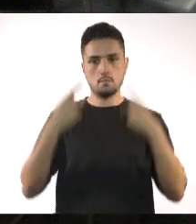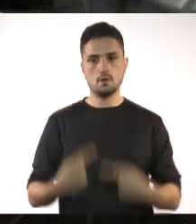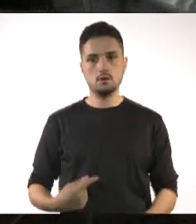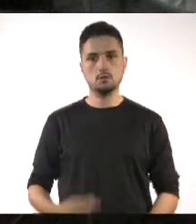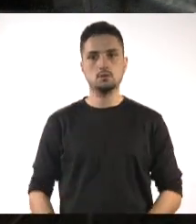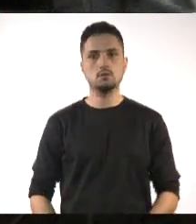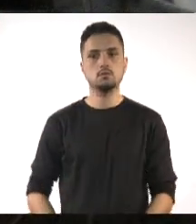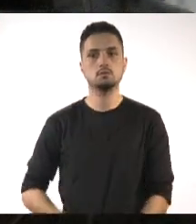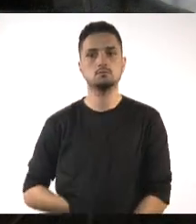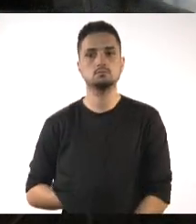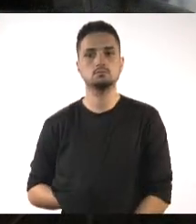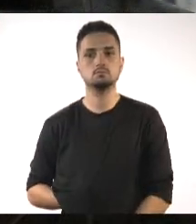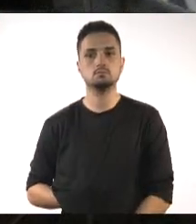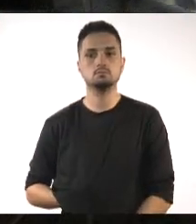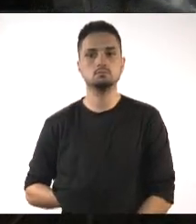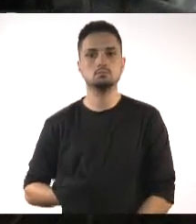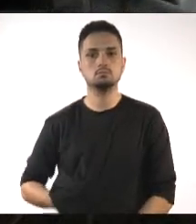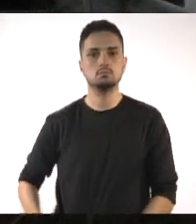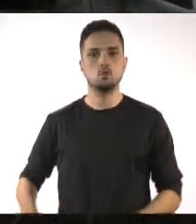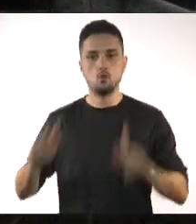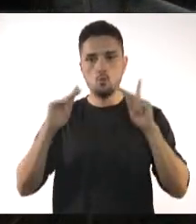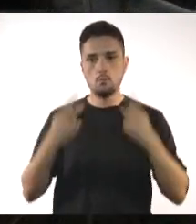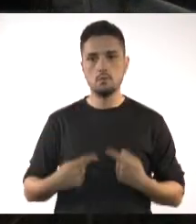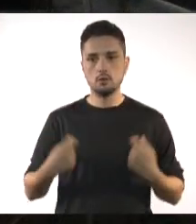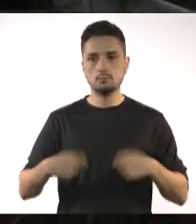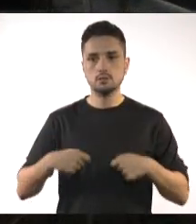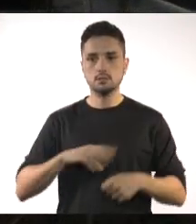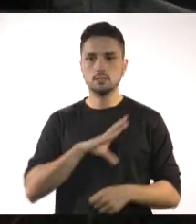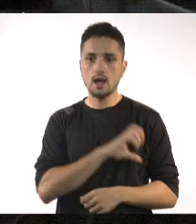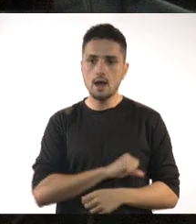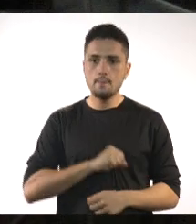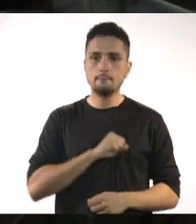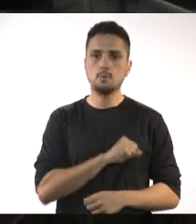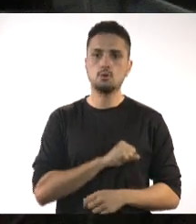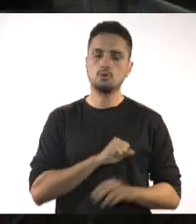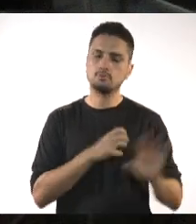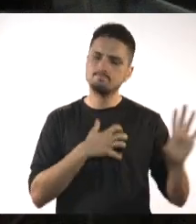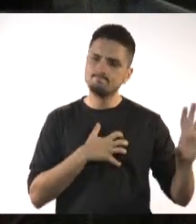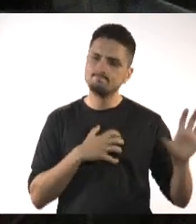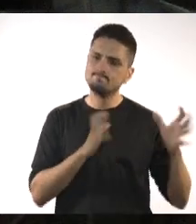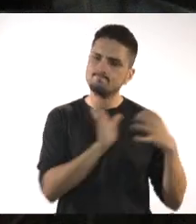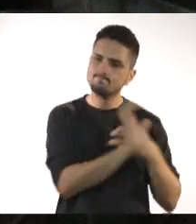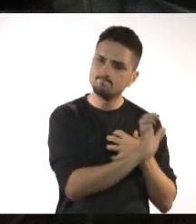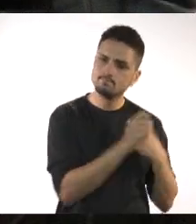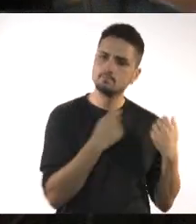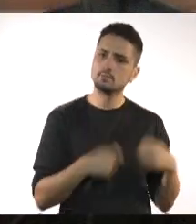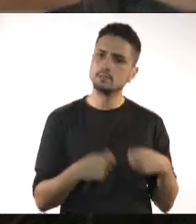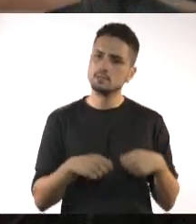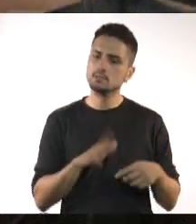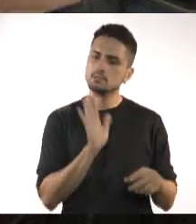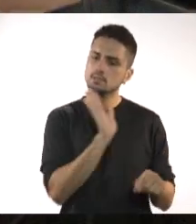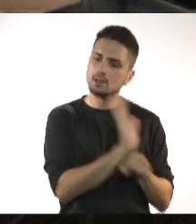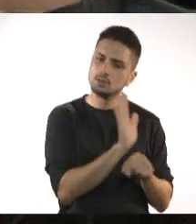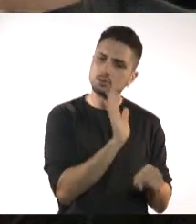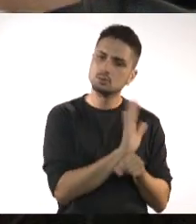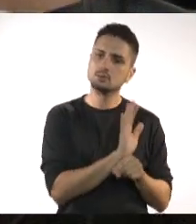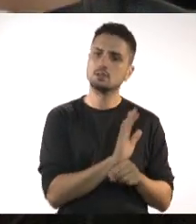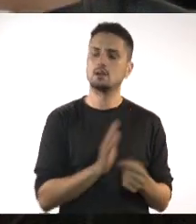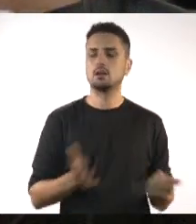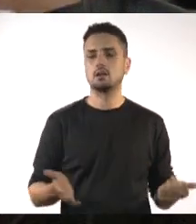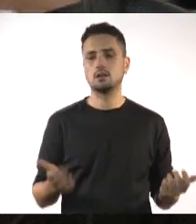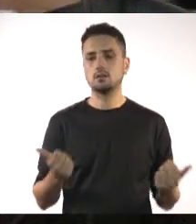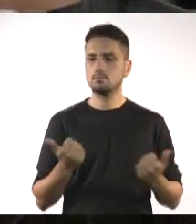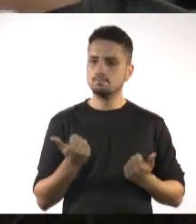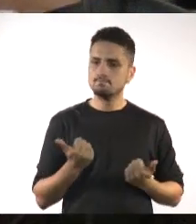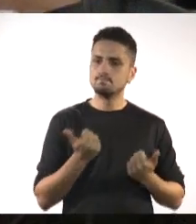muito sedento de amor, sedento de compaixão, de solidariedade e